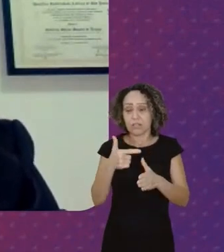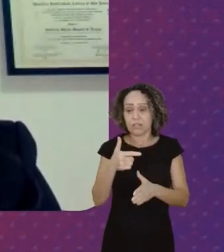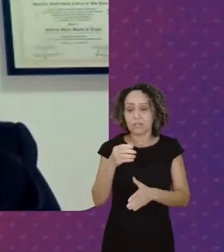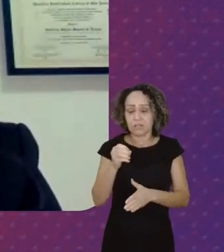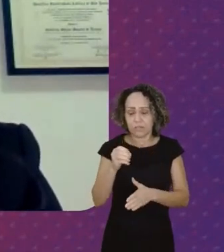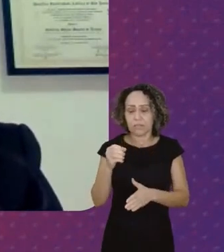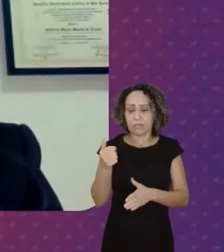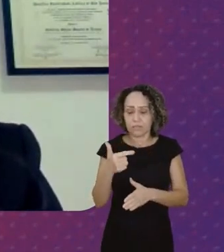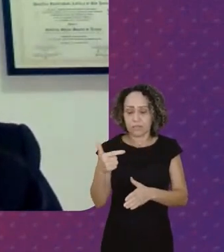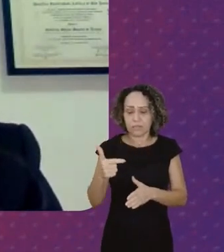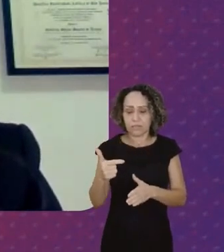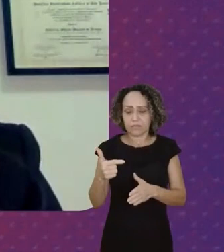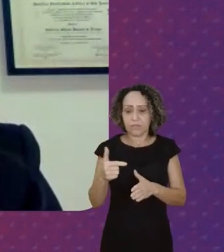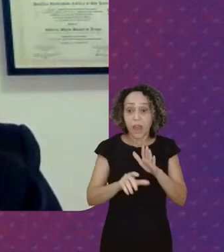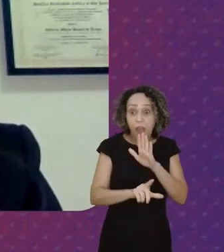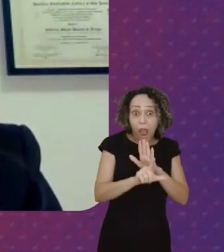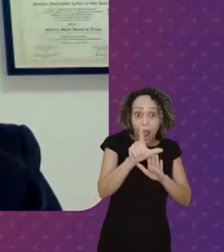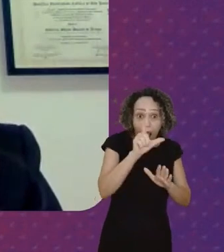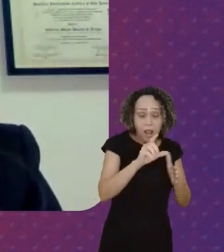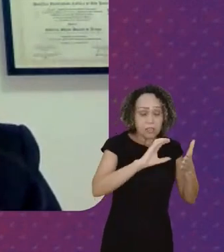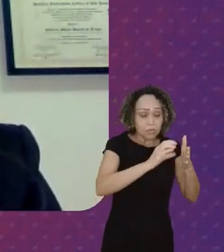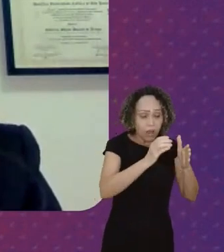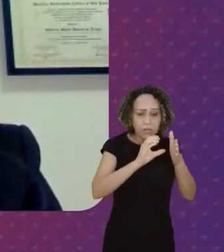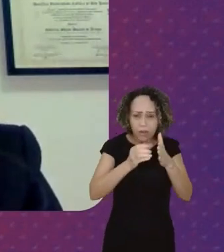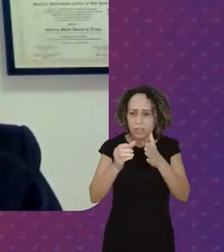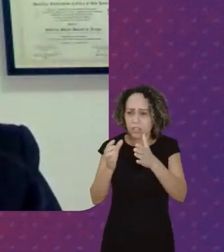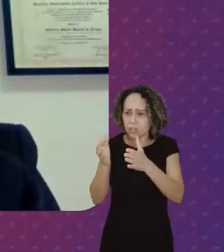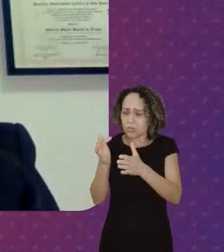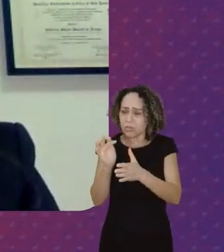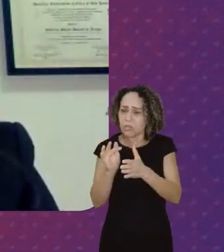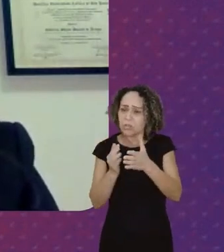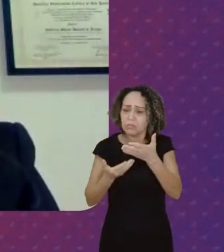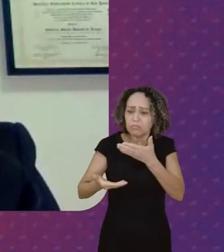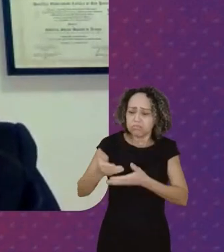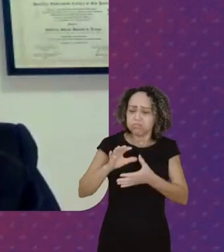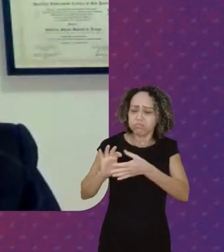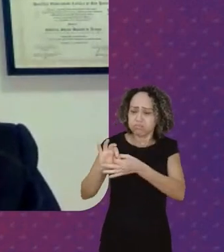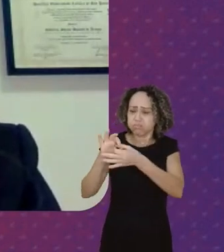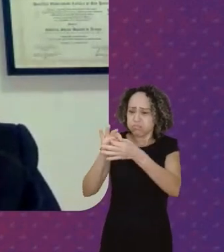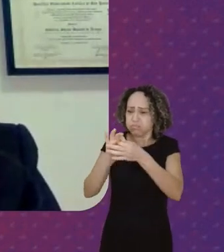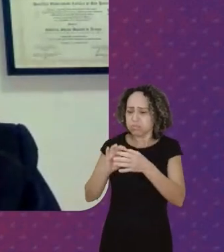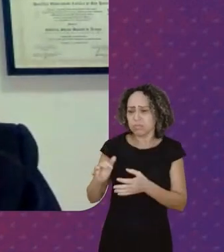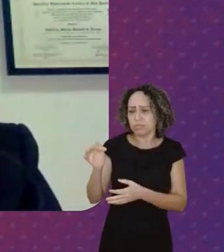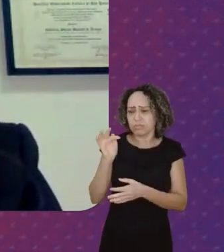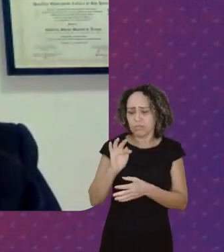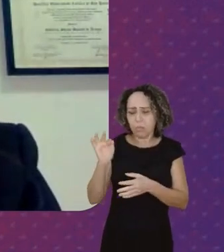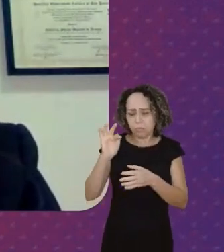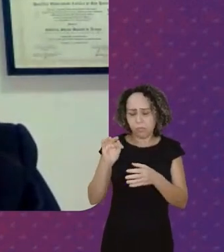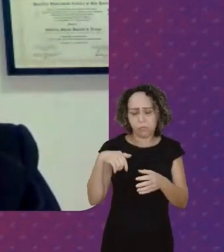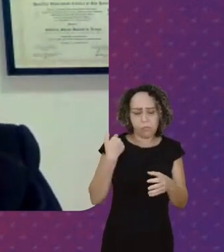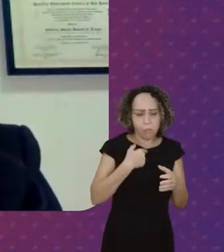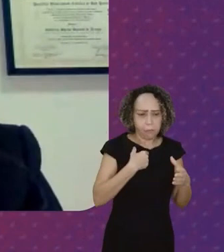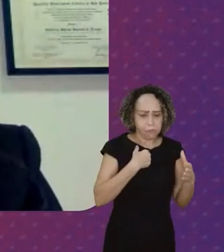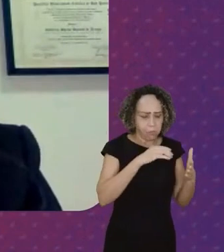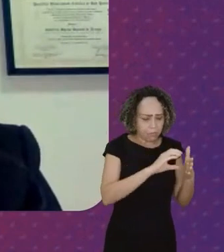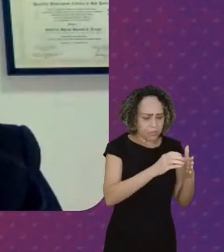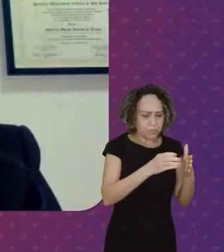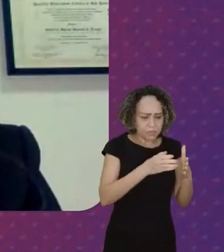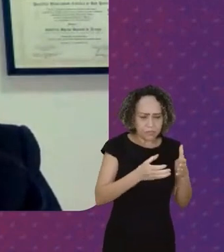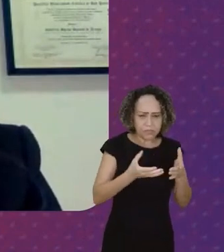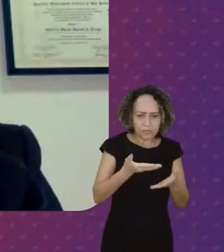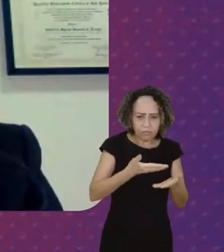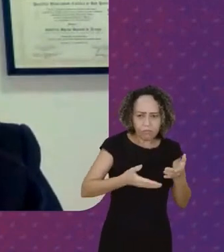2022. Antes das federações partidárias, a gente só tinha as coligações, né, a gente tinha as coligações proporcionais, que